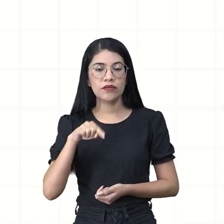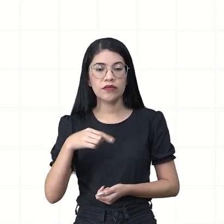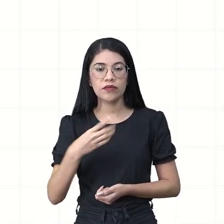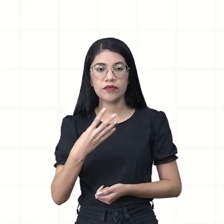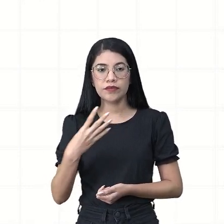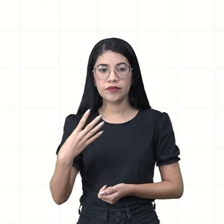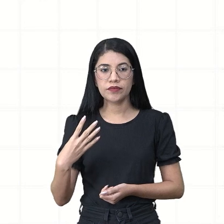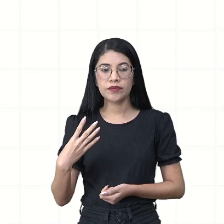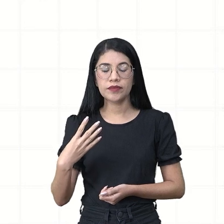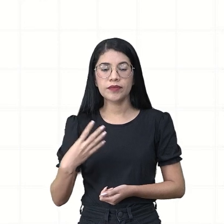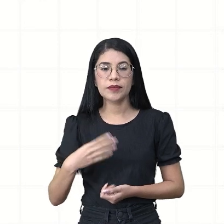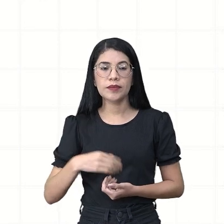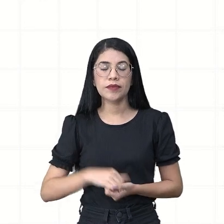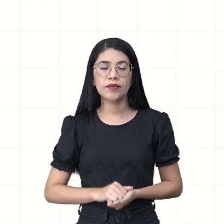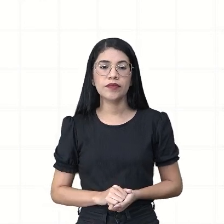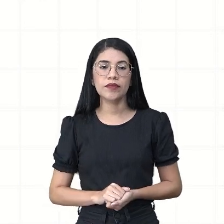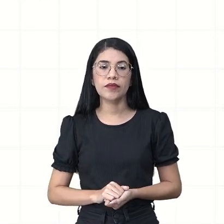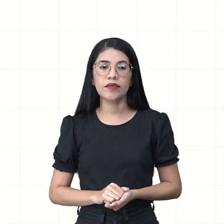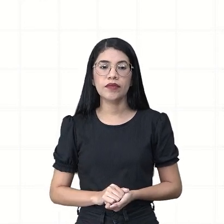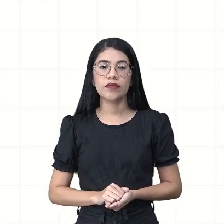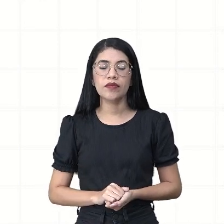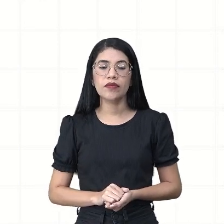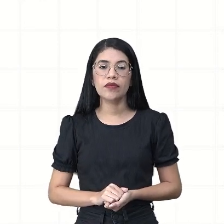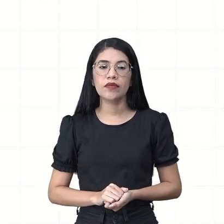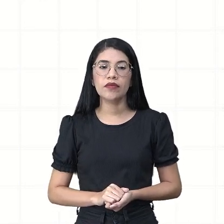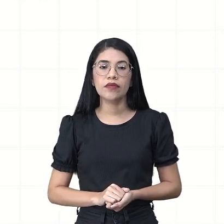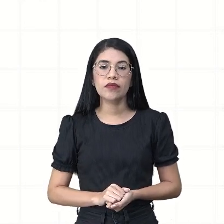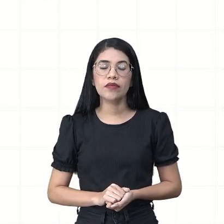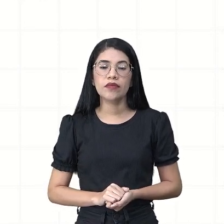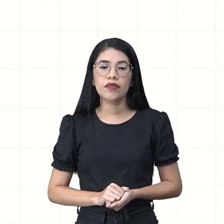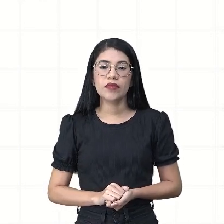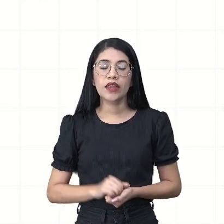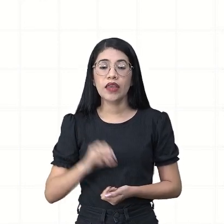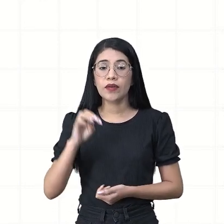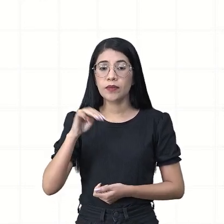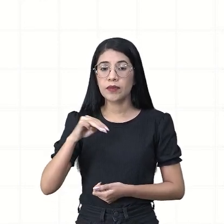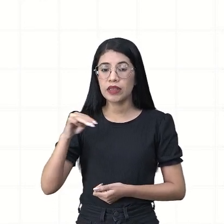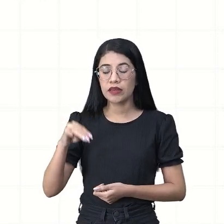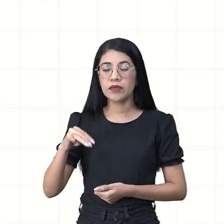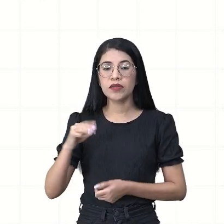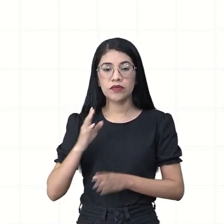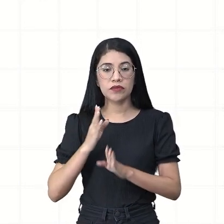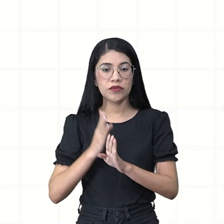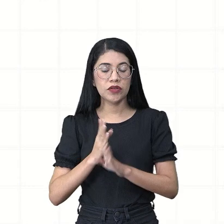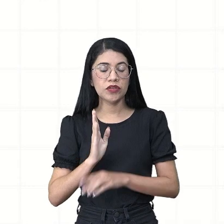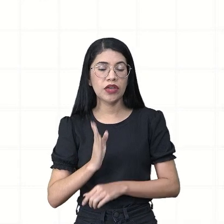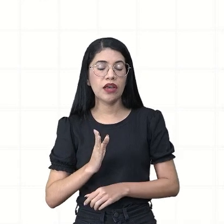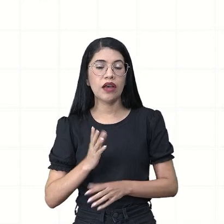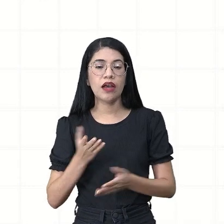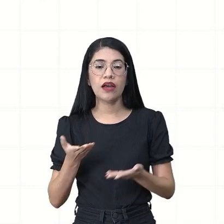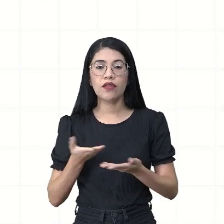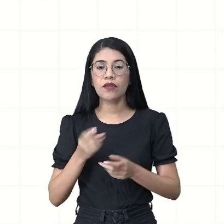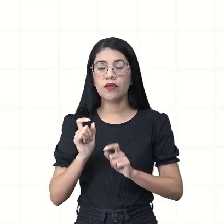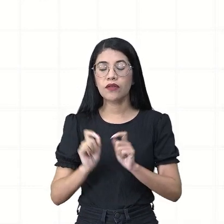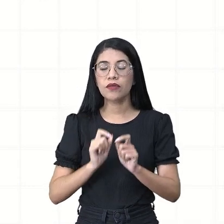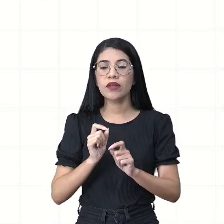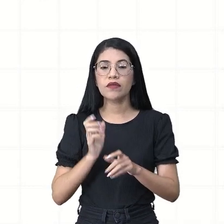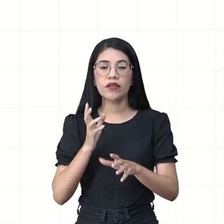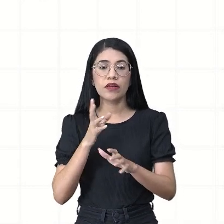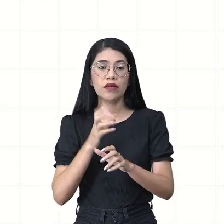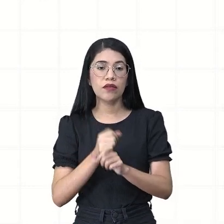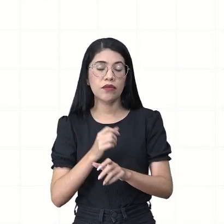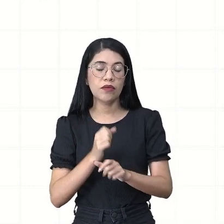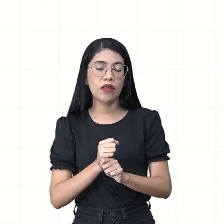914,4, né? Aí agora eu já tenho essa medida em milímetro, né? Então agora basta eu fazer aí